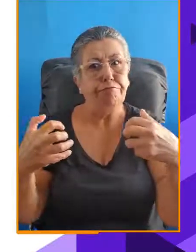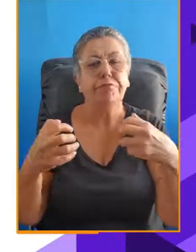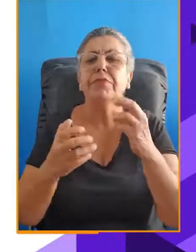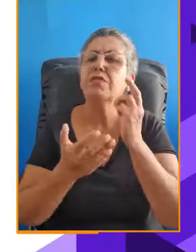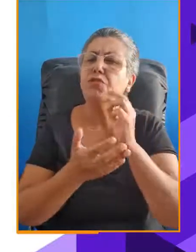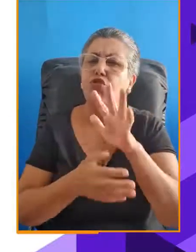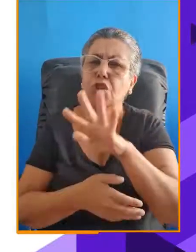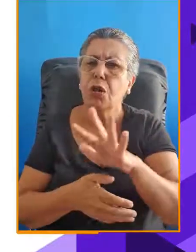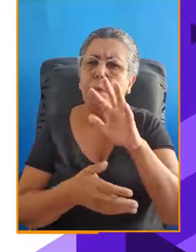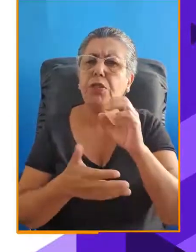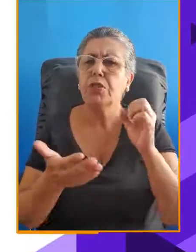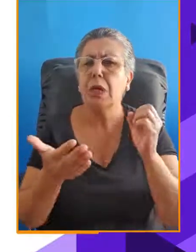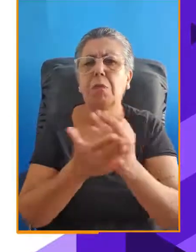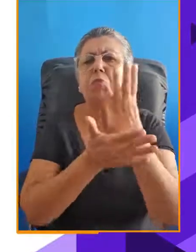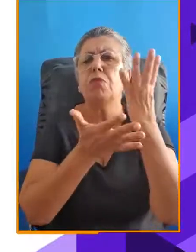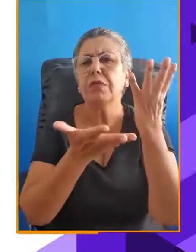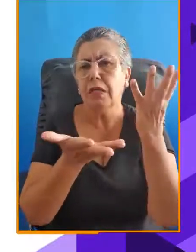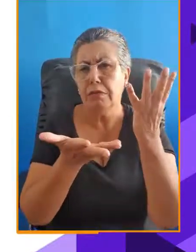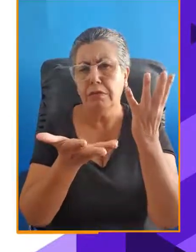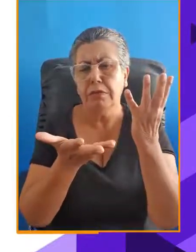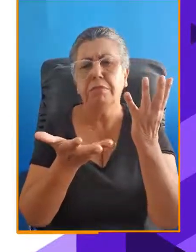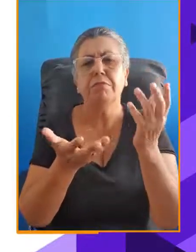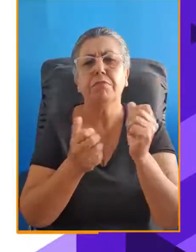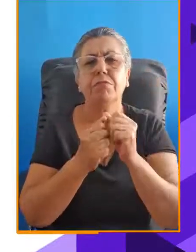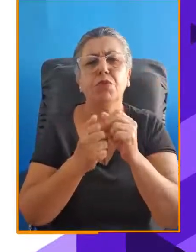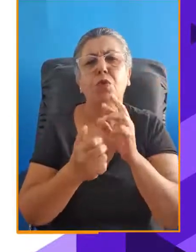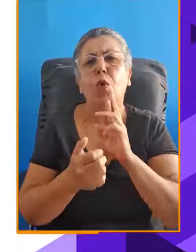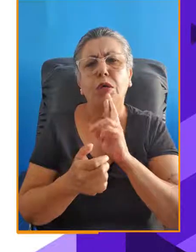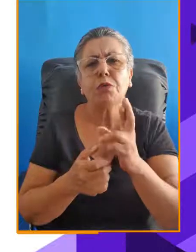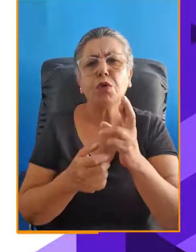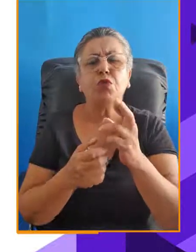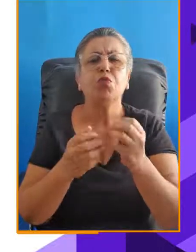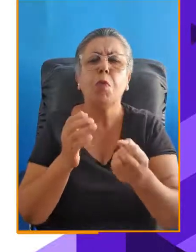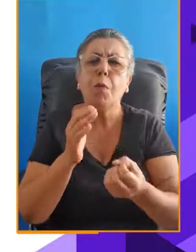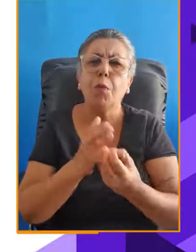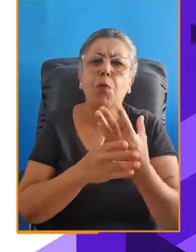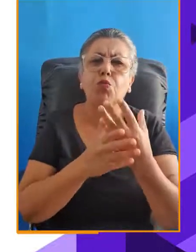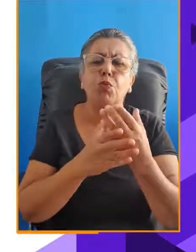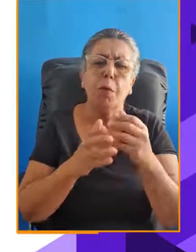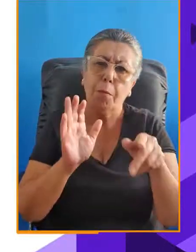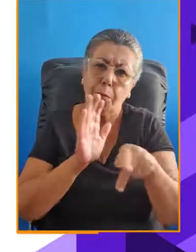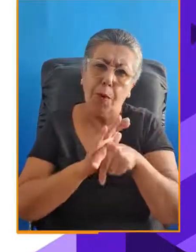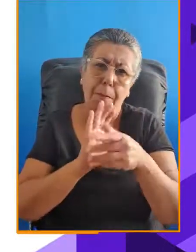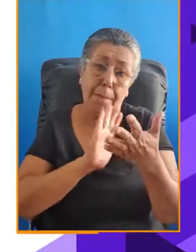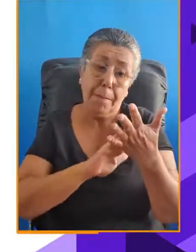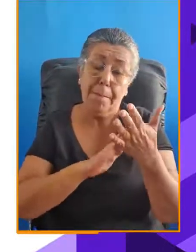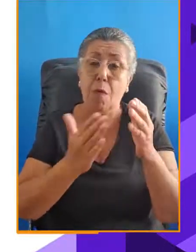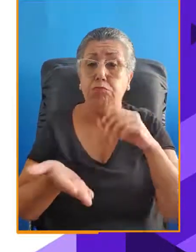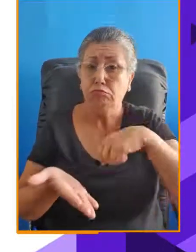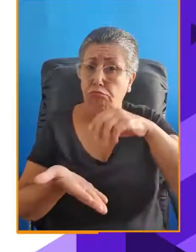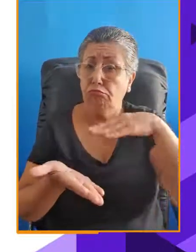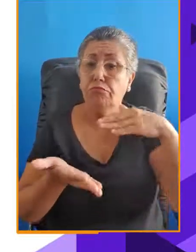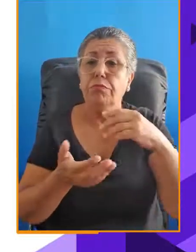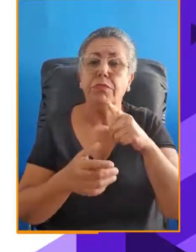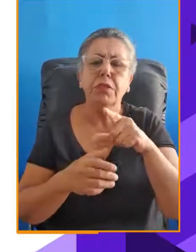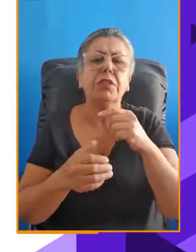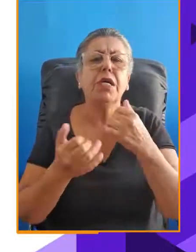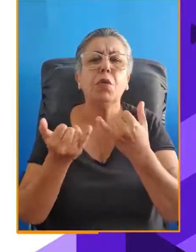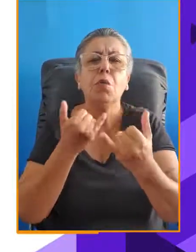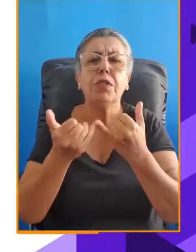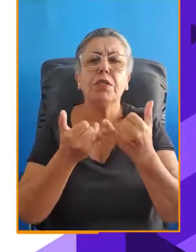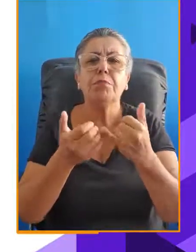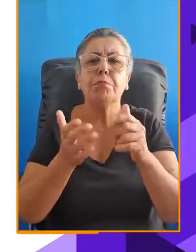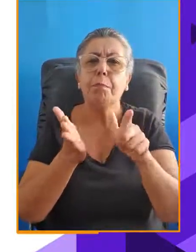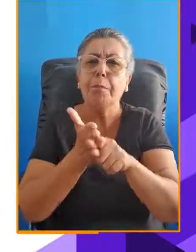produzida acidentalmente ou é o resultado de uma produção manual. Aqui nós temos o exemplo